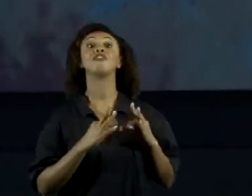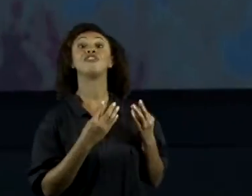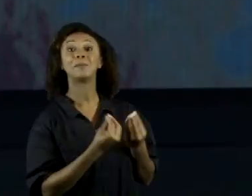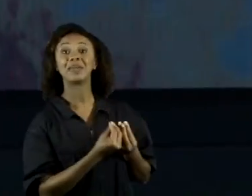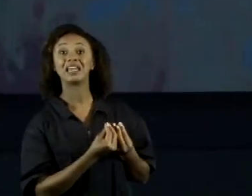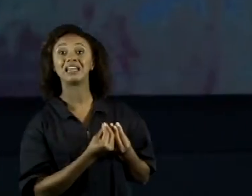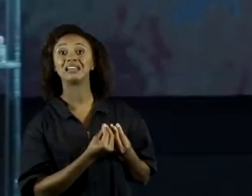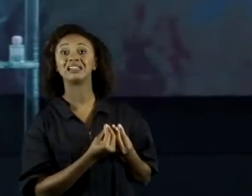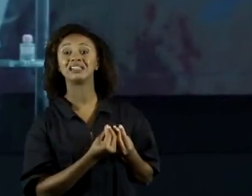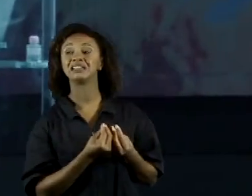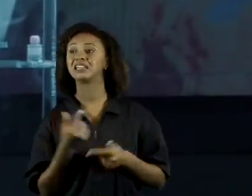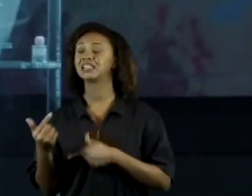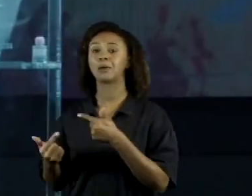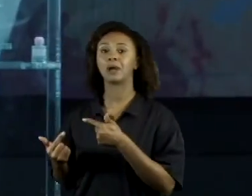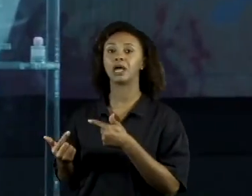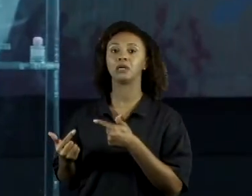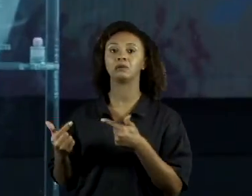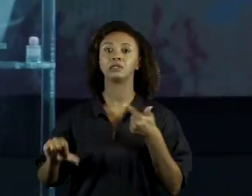a sua alma.